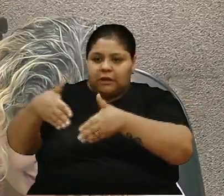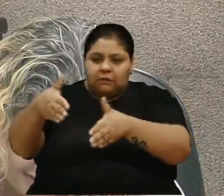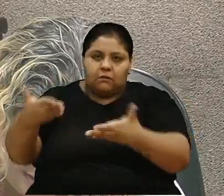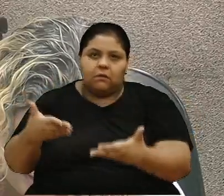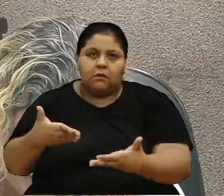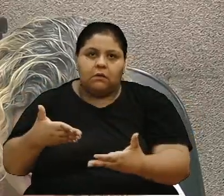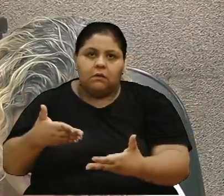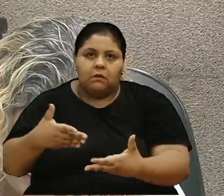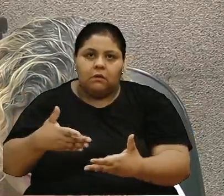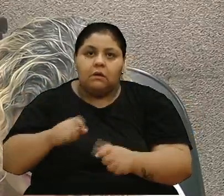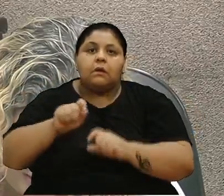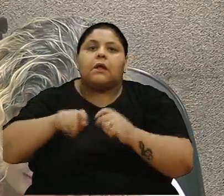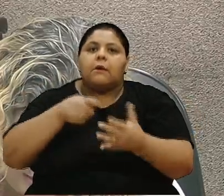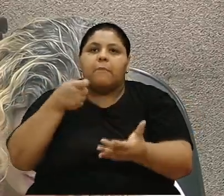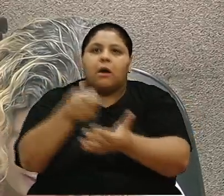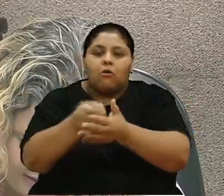povo.